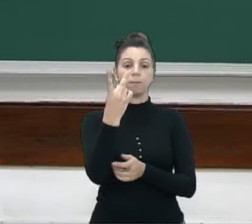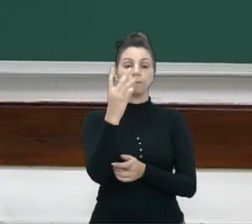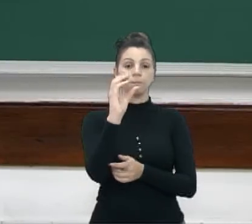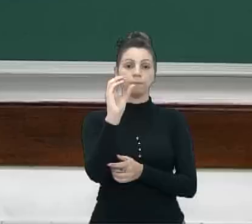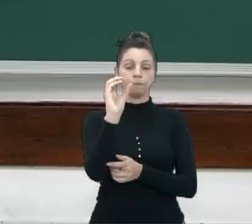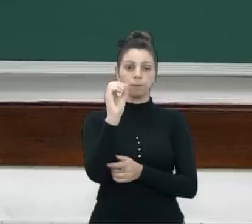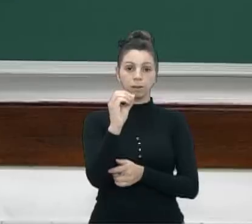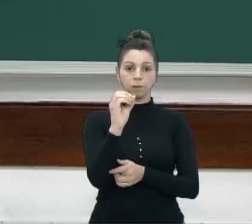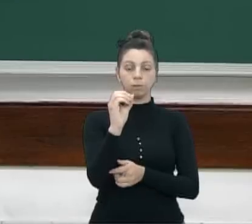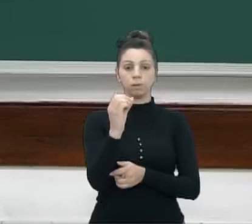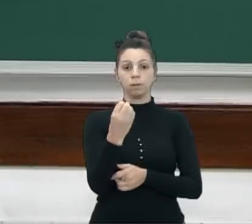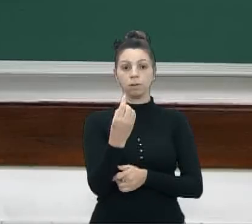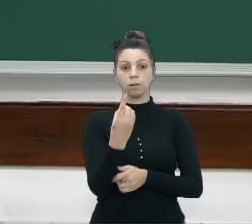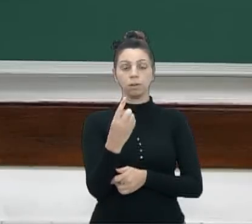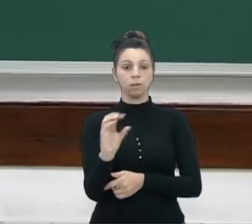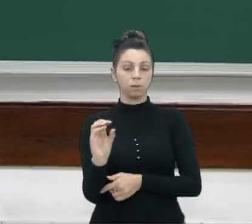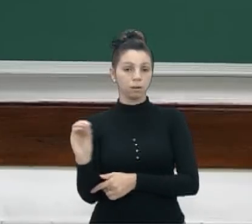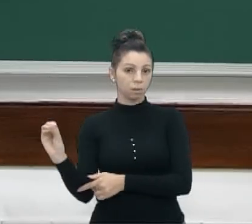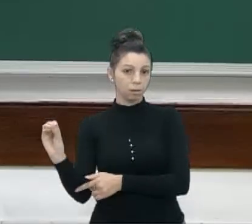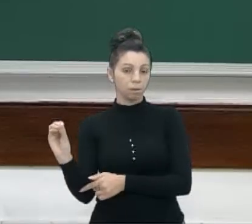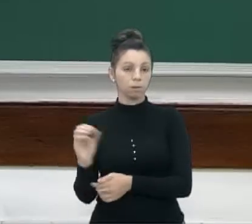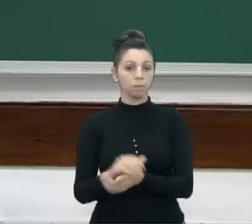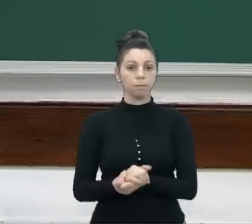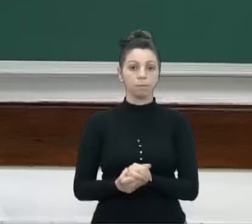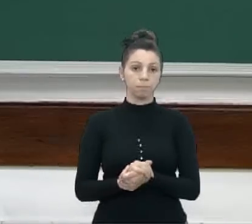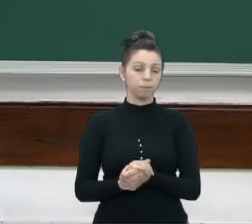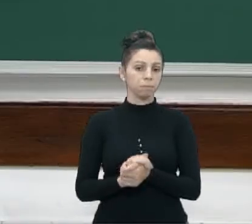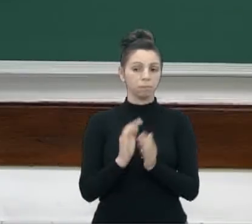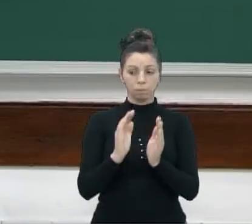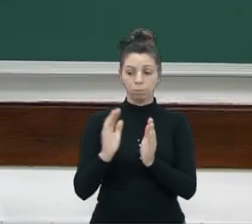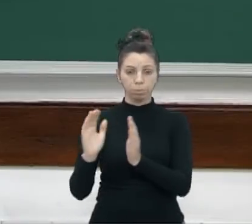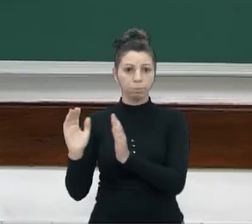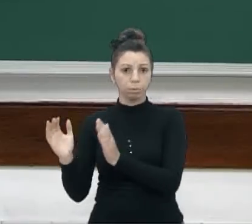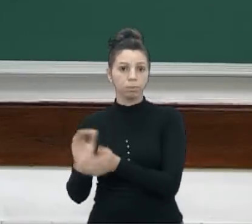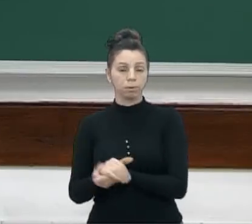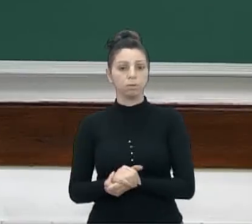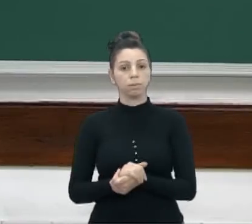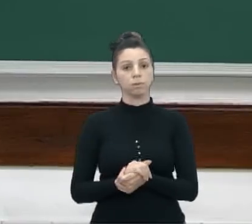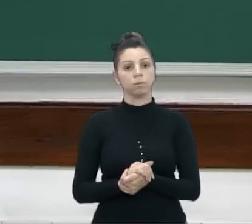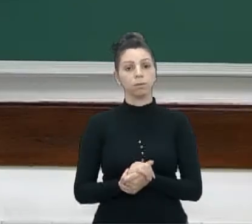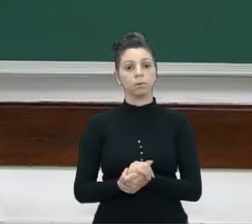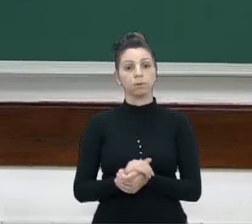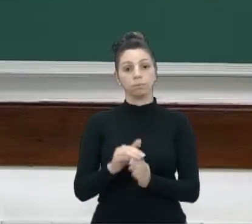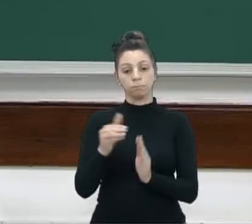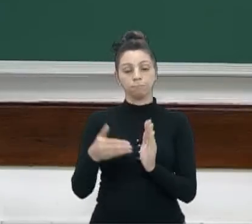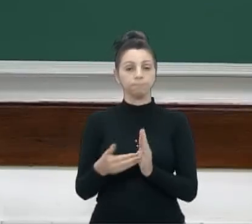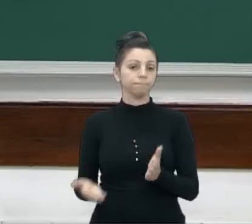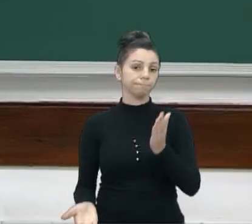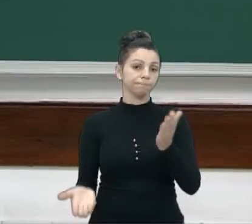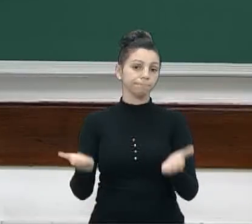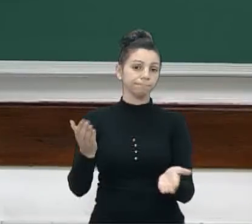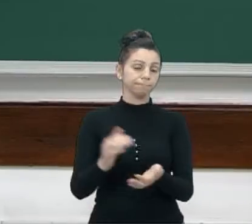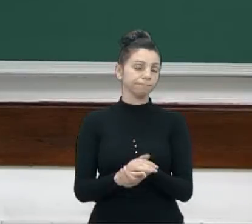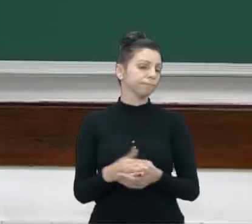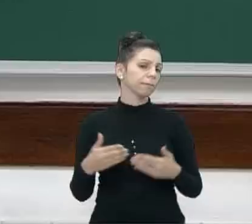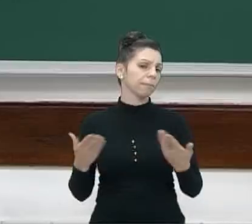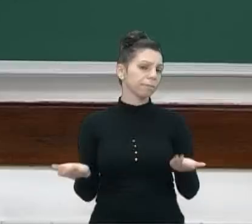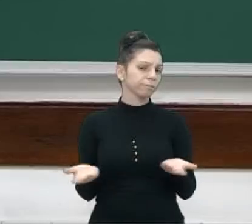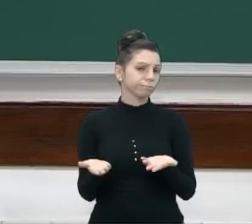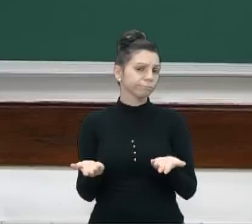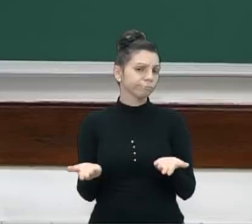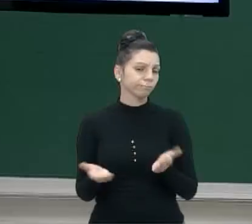ou 2/10, ou 1/5, certo? São todos equivalentes. Mas e agora?